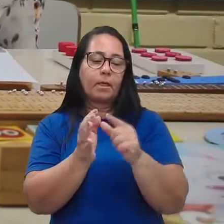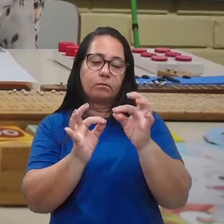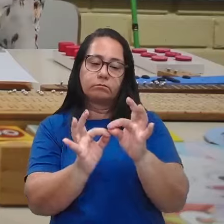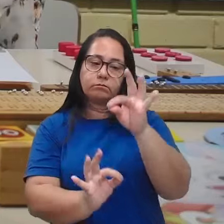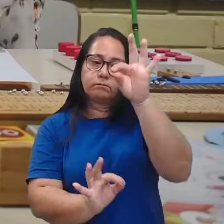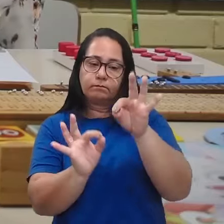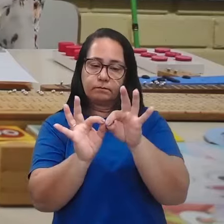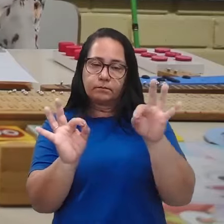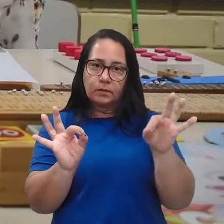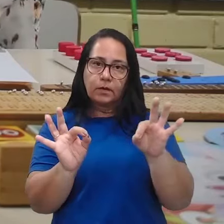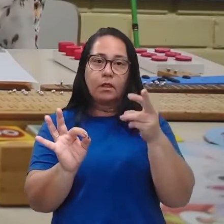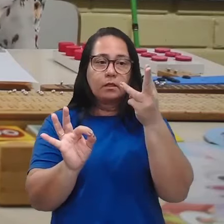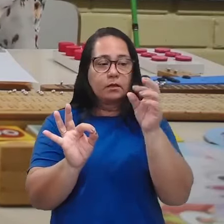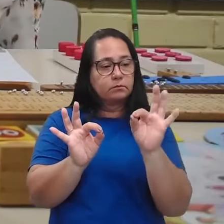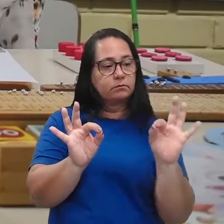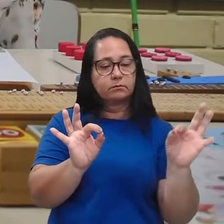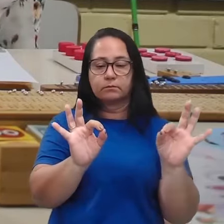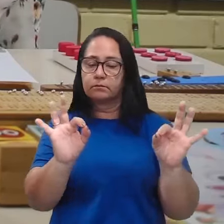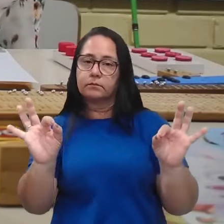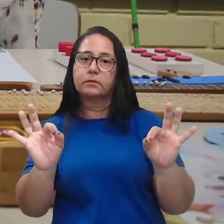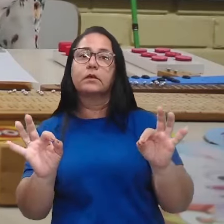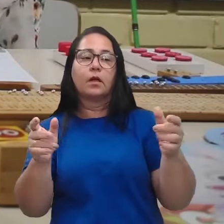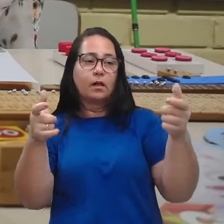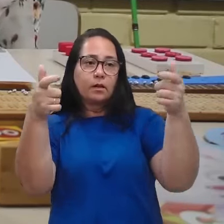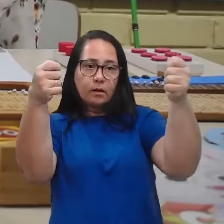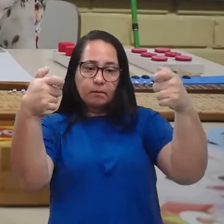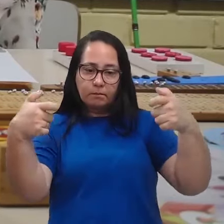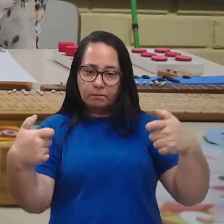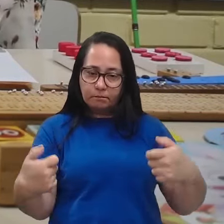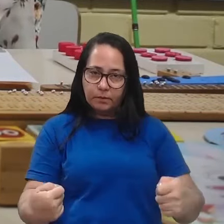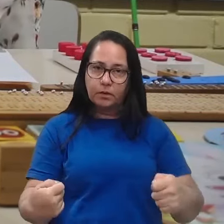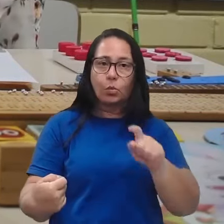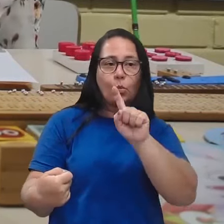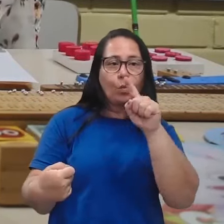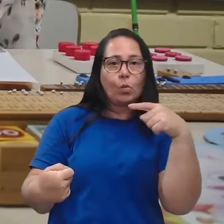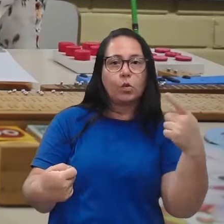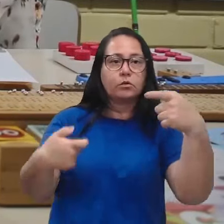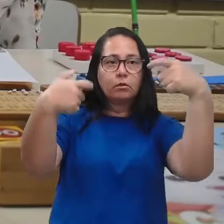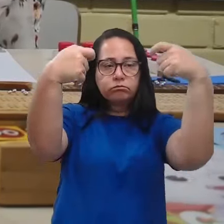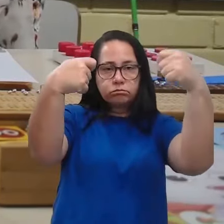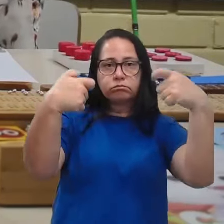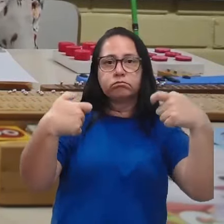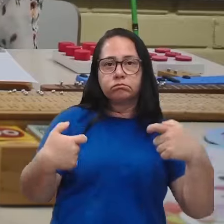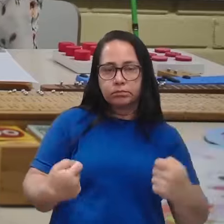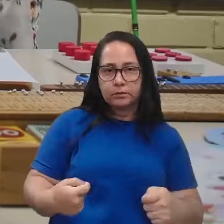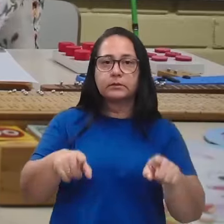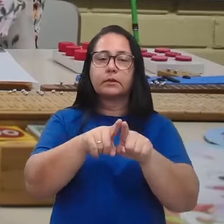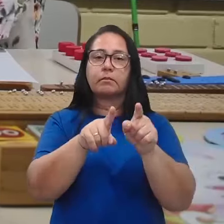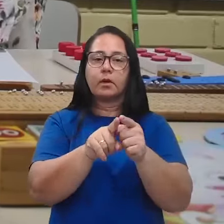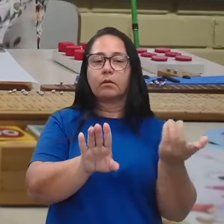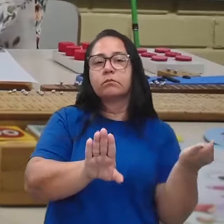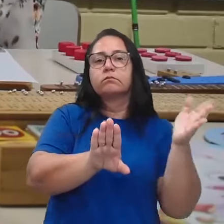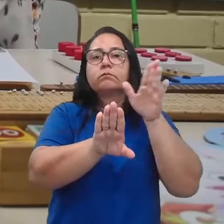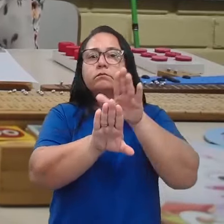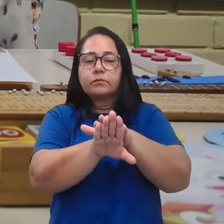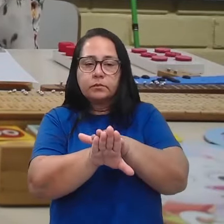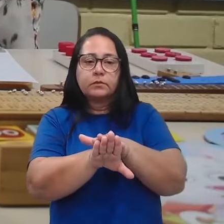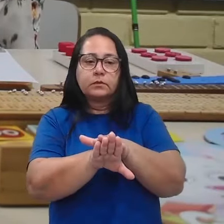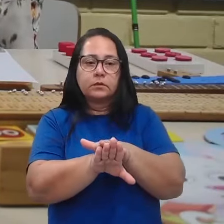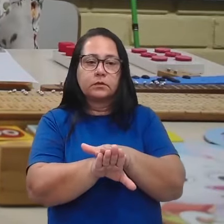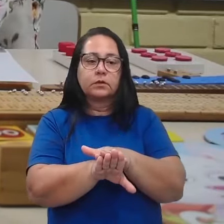deixando passar três dedos, grampeia, tá? E do outro lado. E depois coloca a folha em cima e você vai trabalhar tudo.